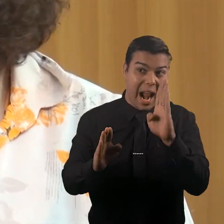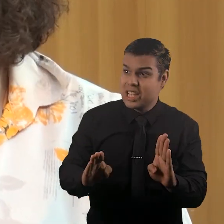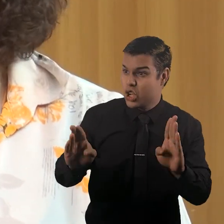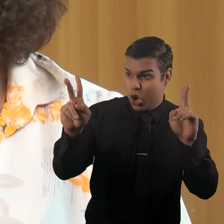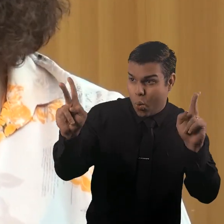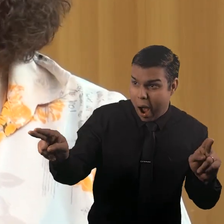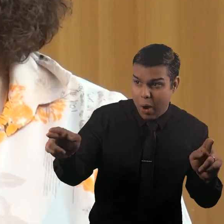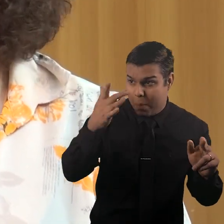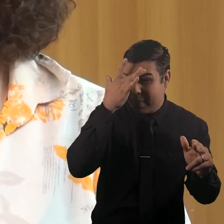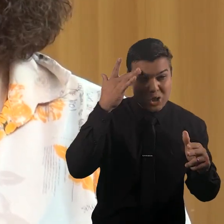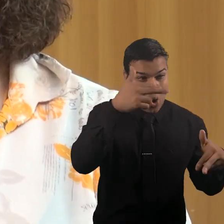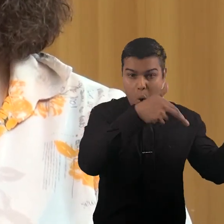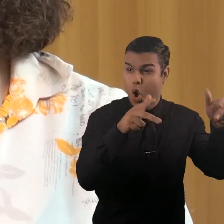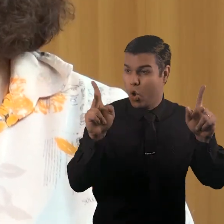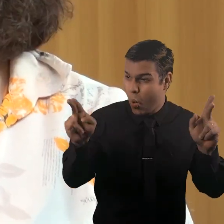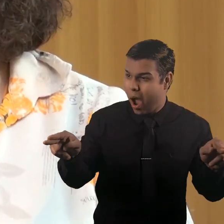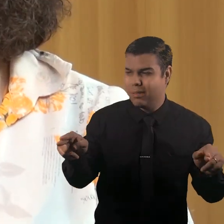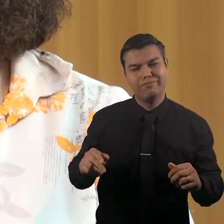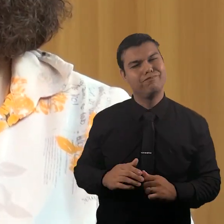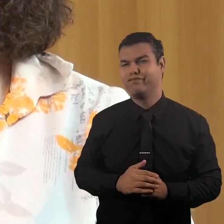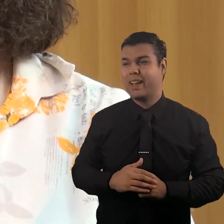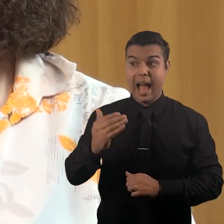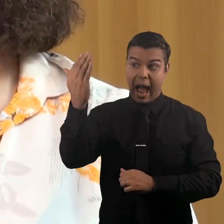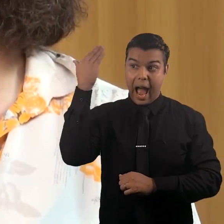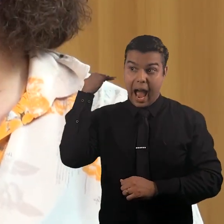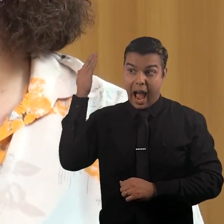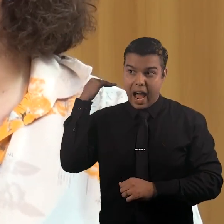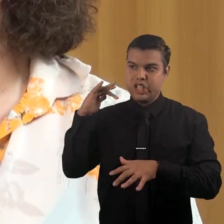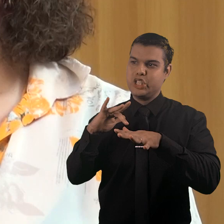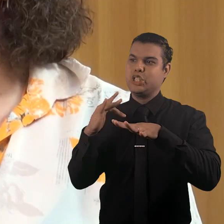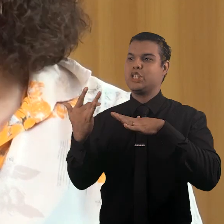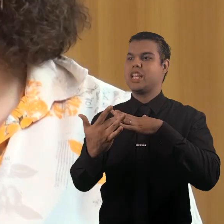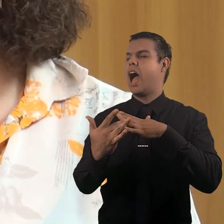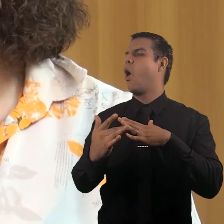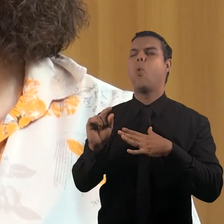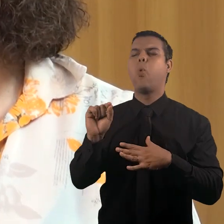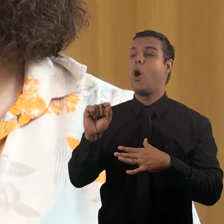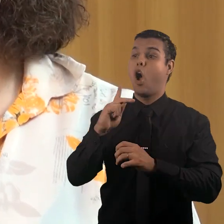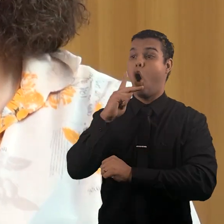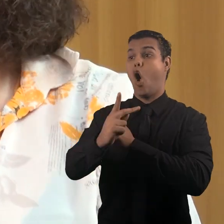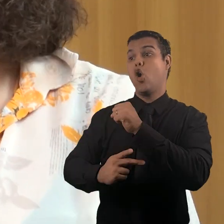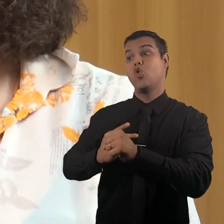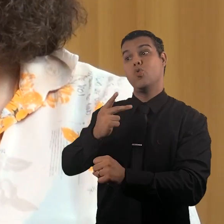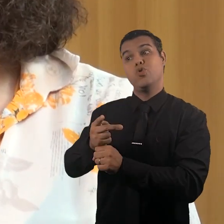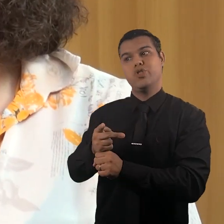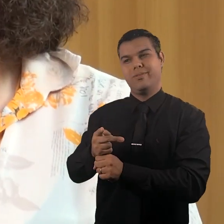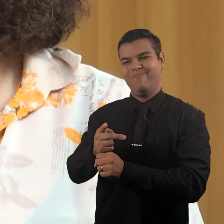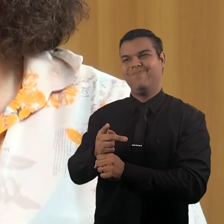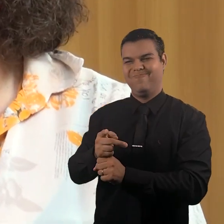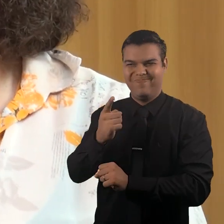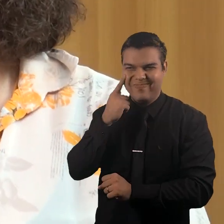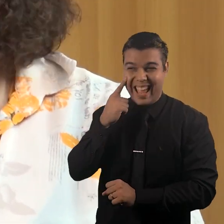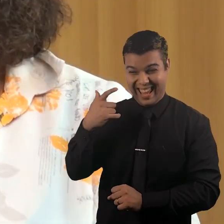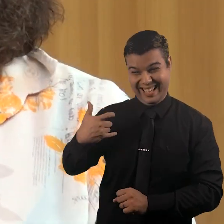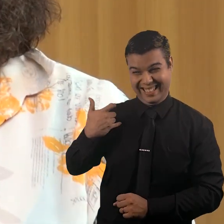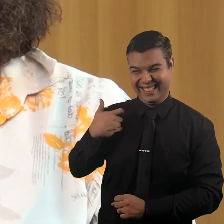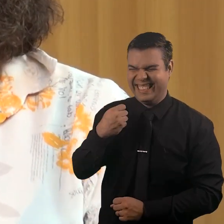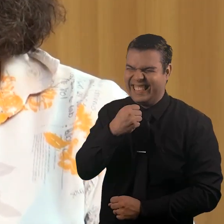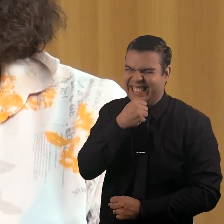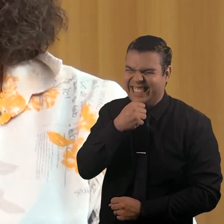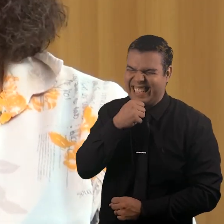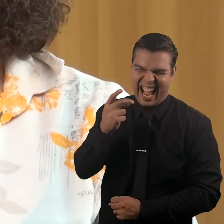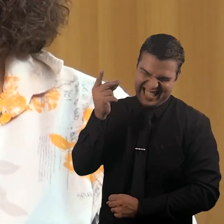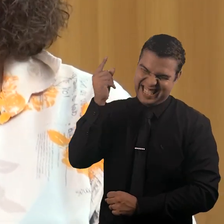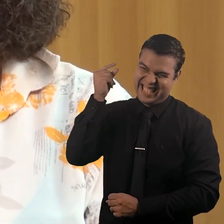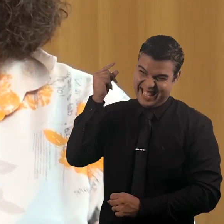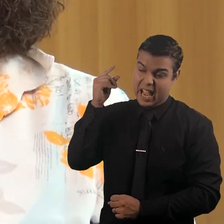não sendo uma realidade do Brasil. Na época, a rede social do momento era o Orkut. Por aí você pode deduzir a minha idade. Então,